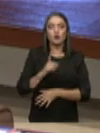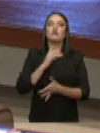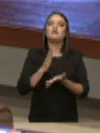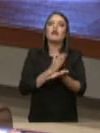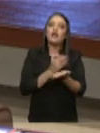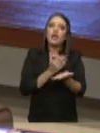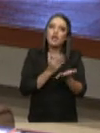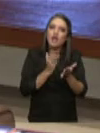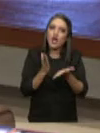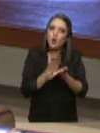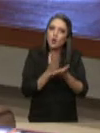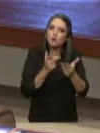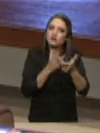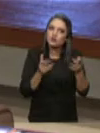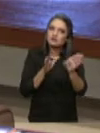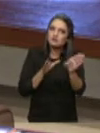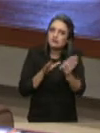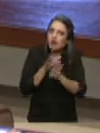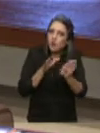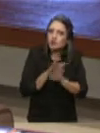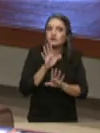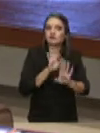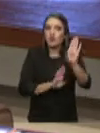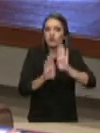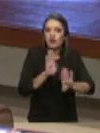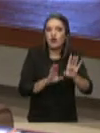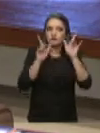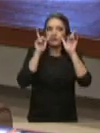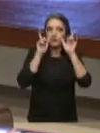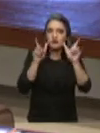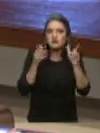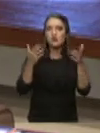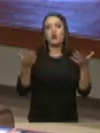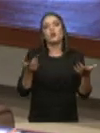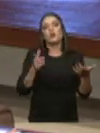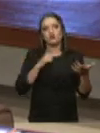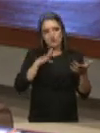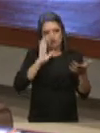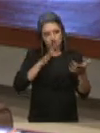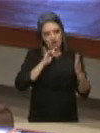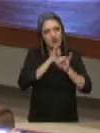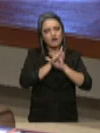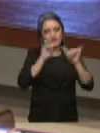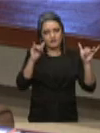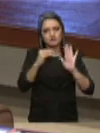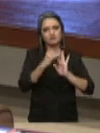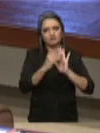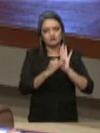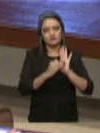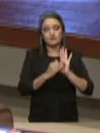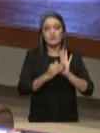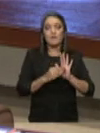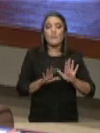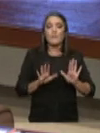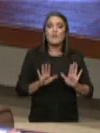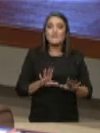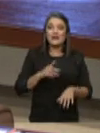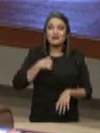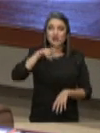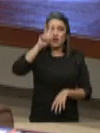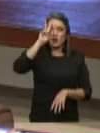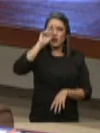que determina que nós tenhamos esse cuidado com os riscos, e esse risco da coisa julgada é importante, eu relembro